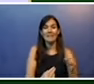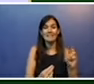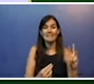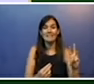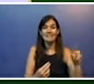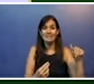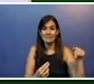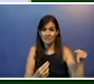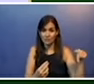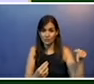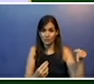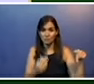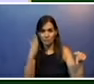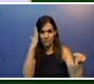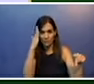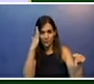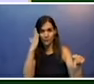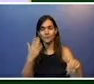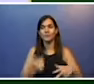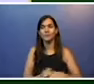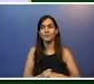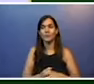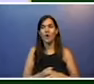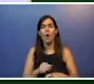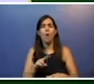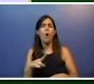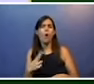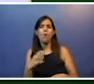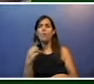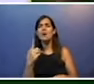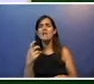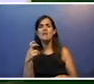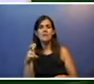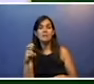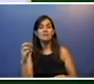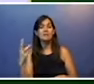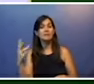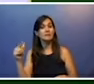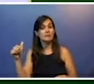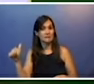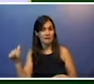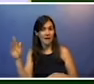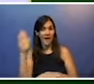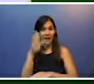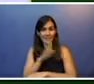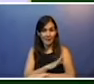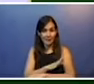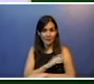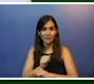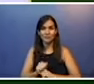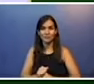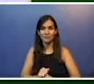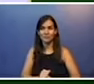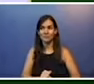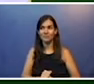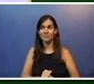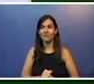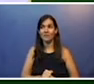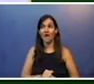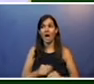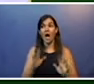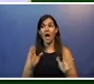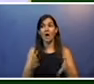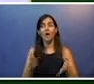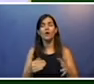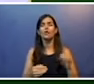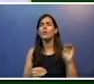3:37, certo? Ou 15:37 da tarde. Vamos aqui no relógio B. Que